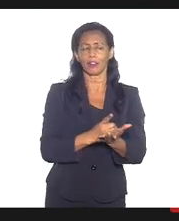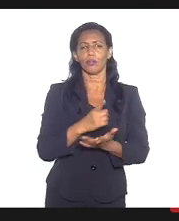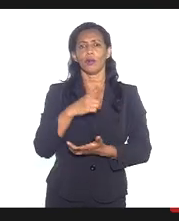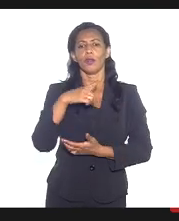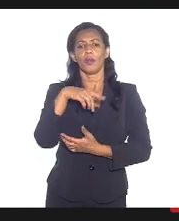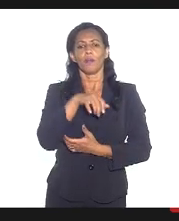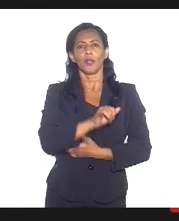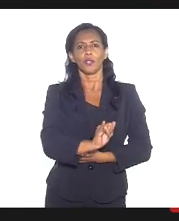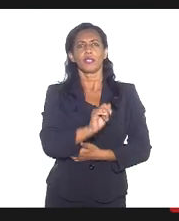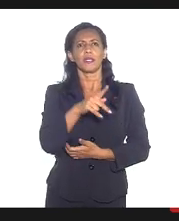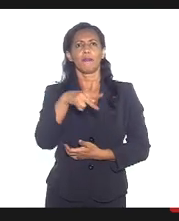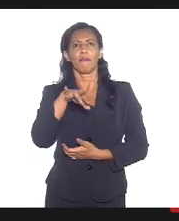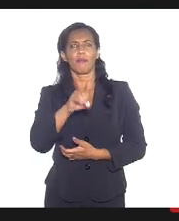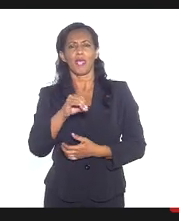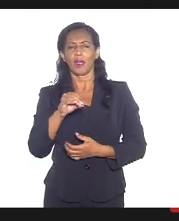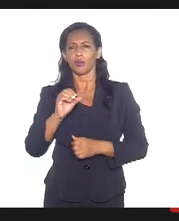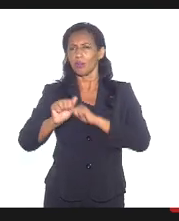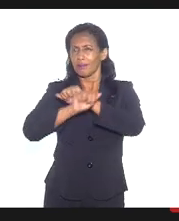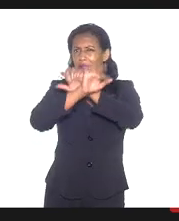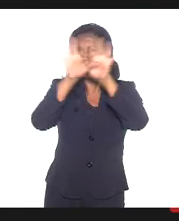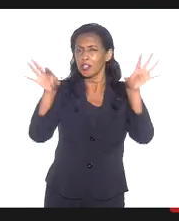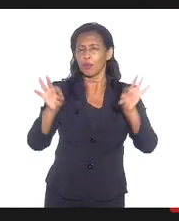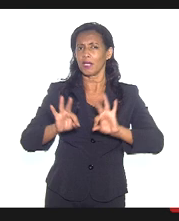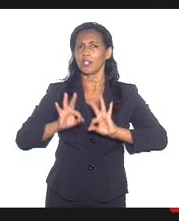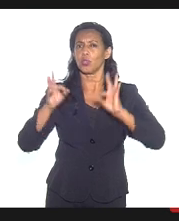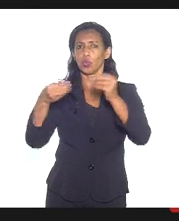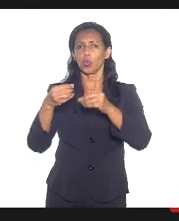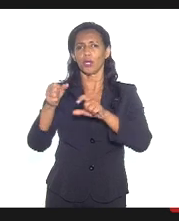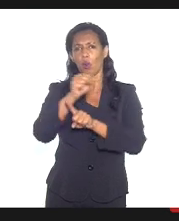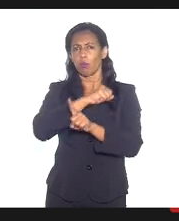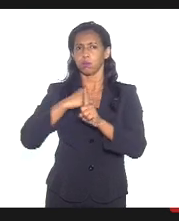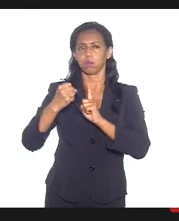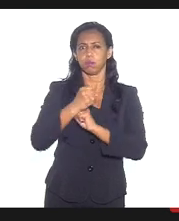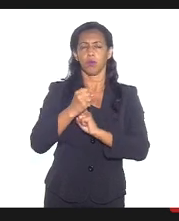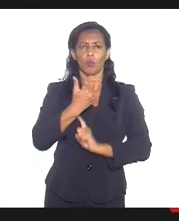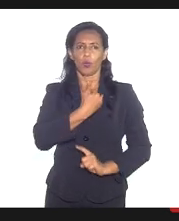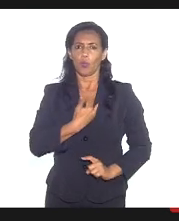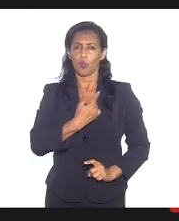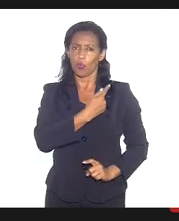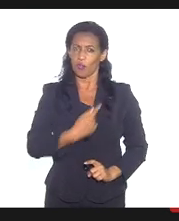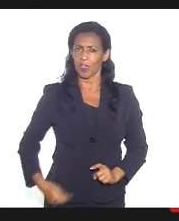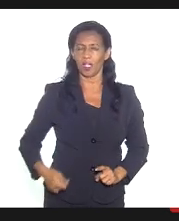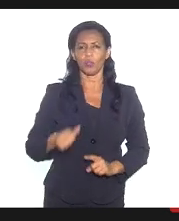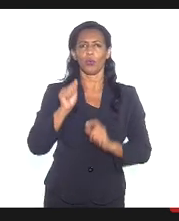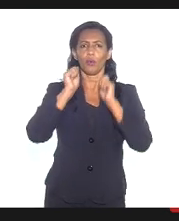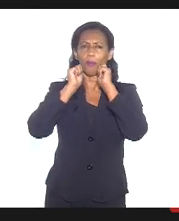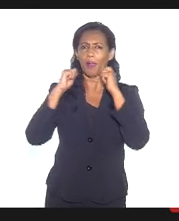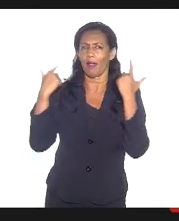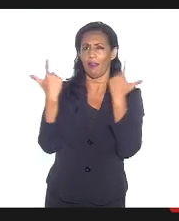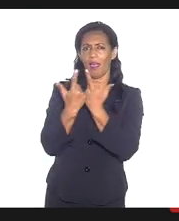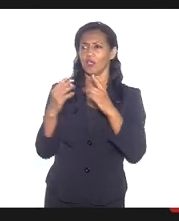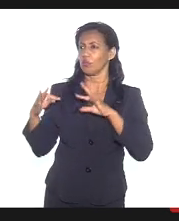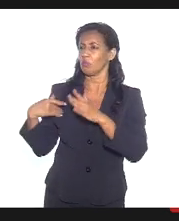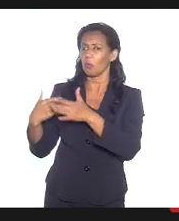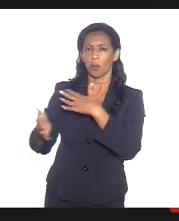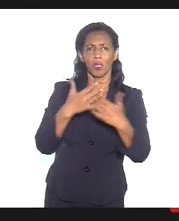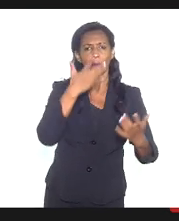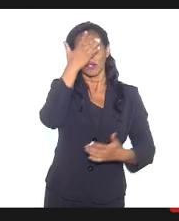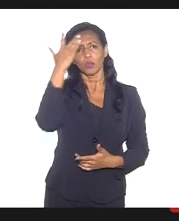e é uma transparência total para a sociedade, para o governador, para a Alerj, para todos os atores que queiram discutir o assunto.